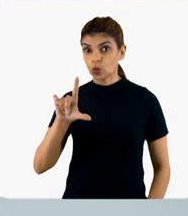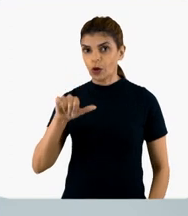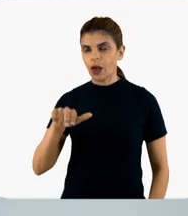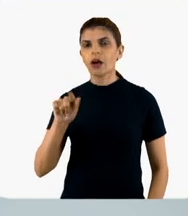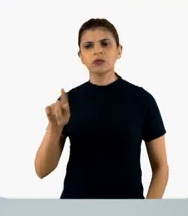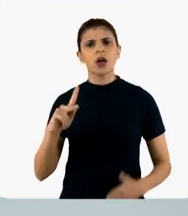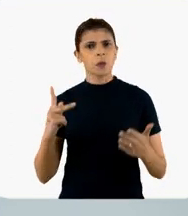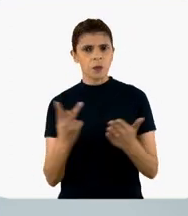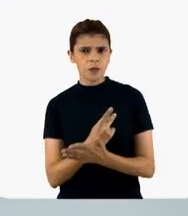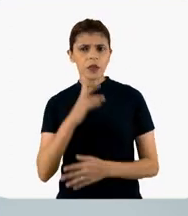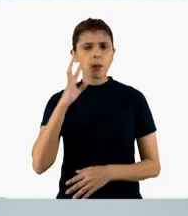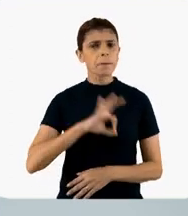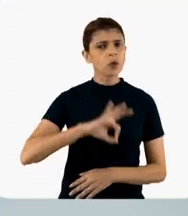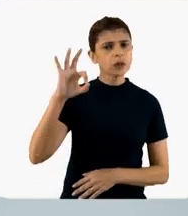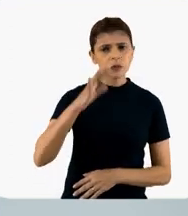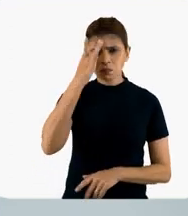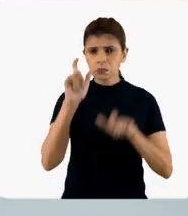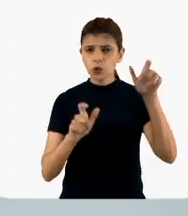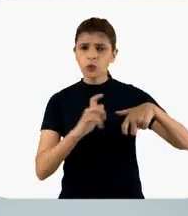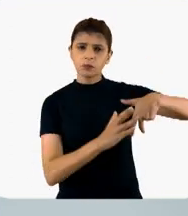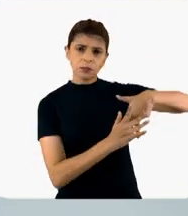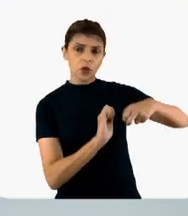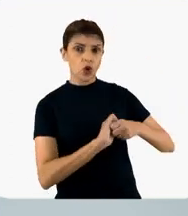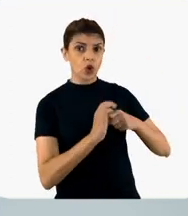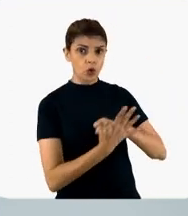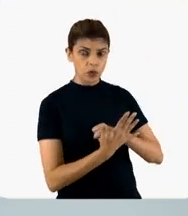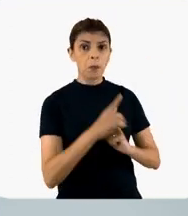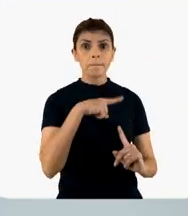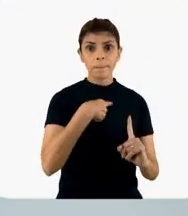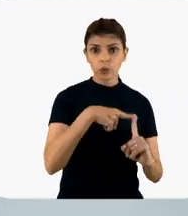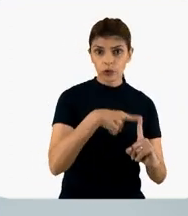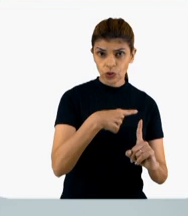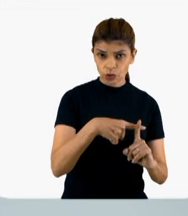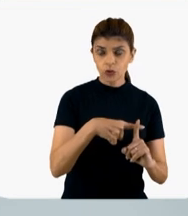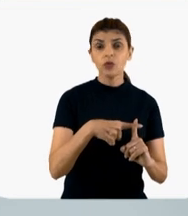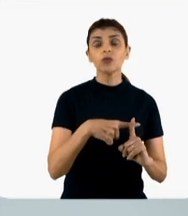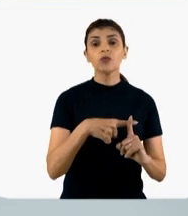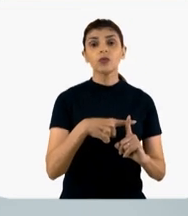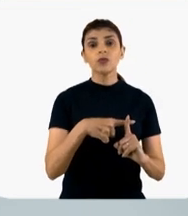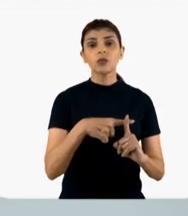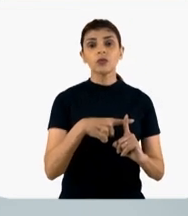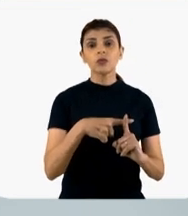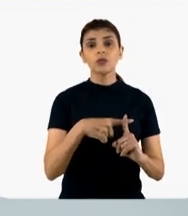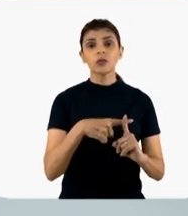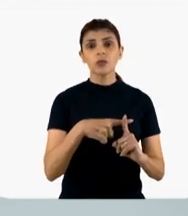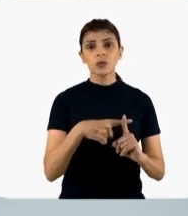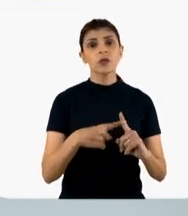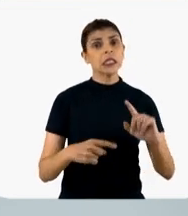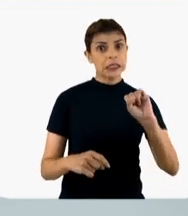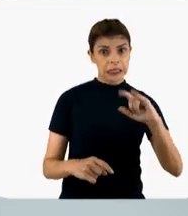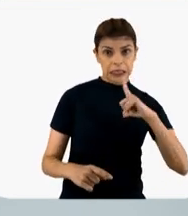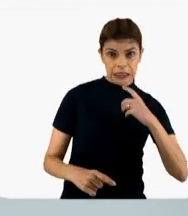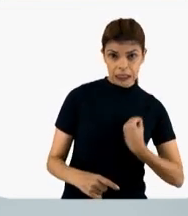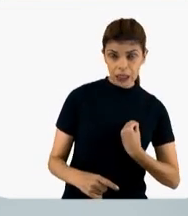tem casuística de pacientes COVID-19 positivos com TEP sem